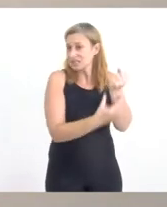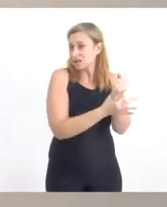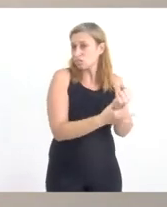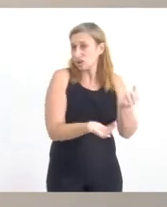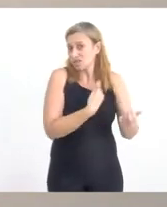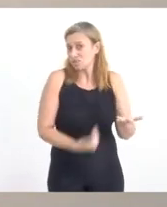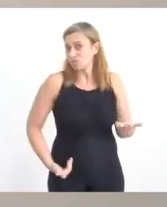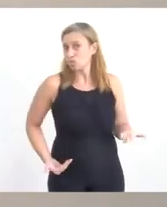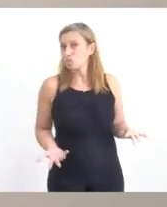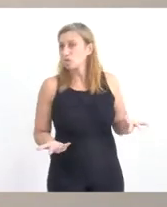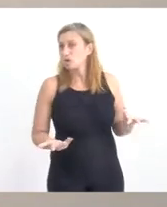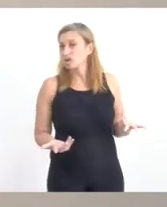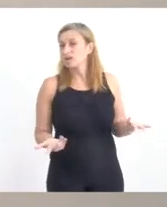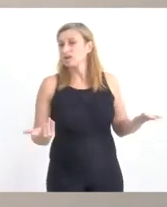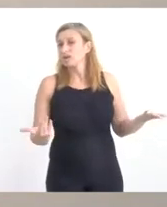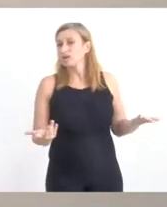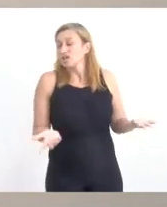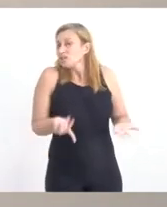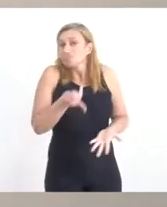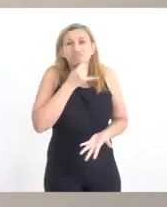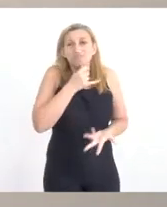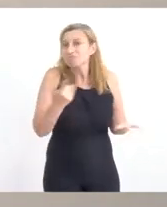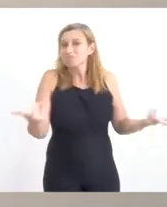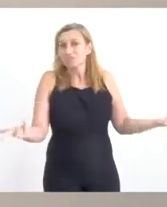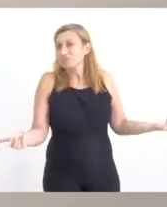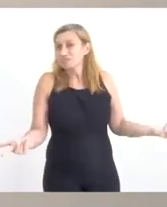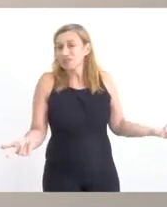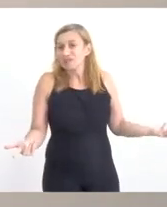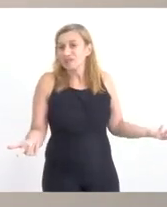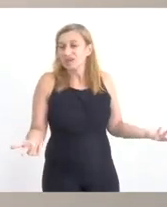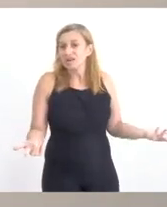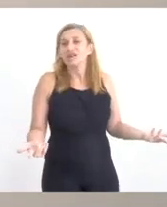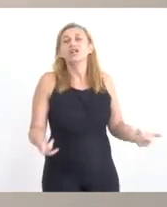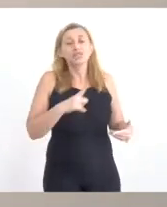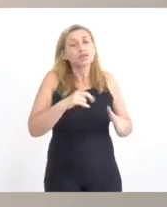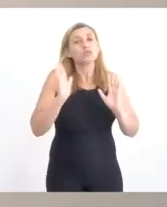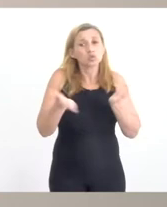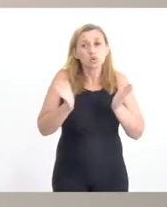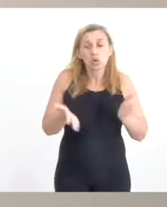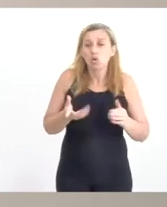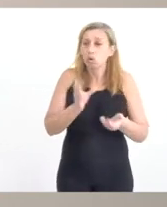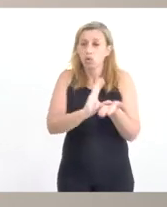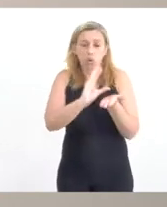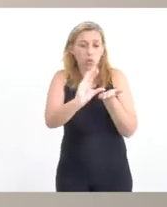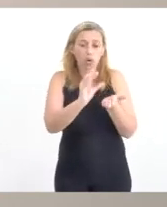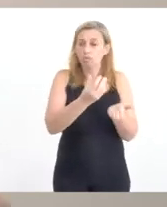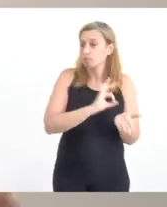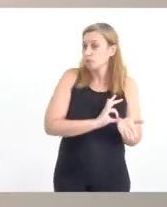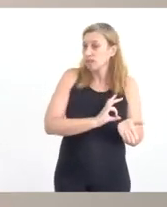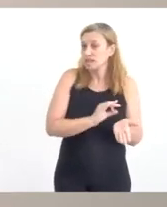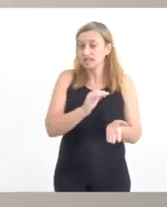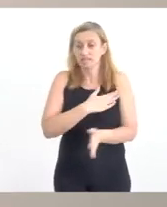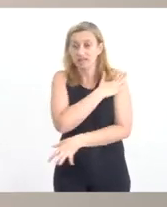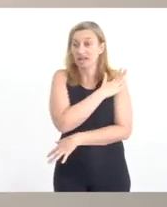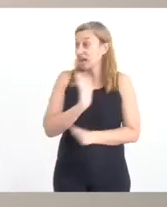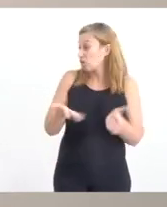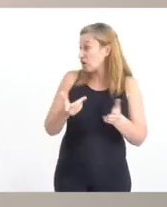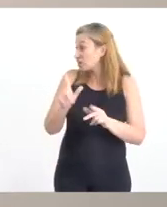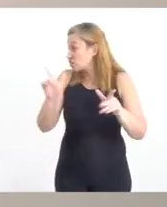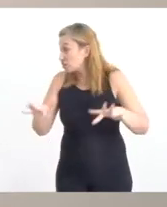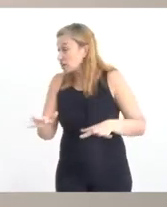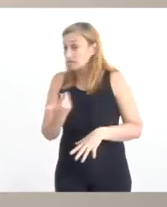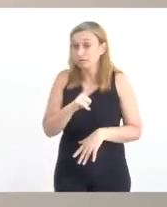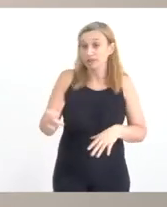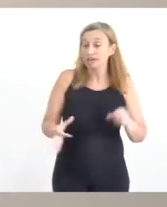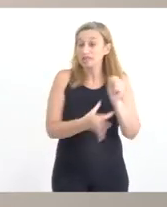Segurança Pública que foi algo escandaloso nós temos hoje um orçamento para a polícia militar que agora diferente não tem